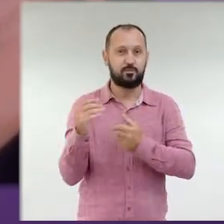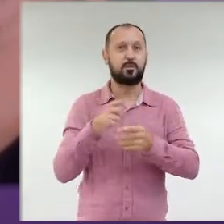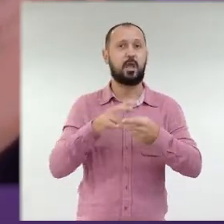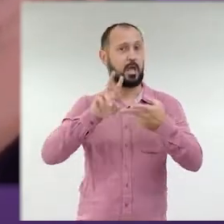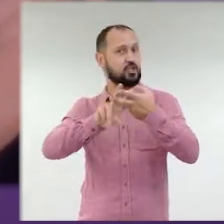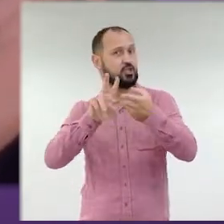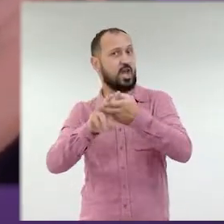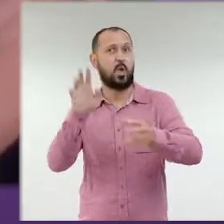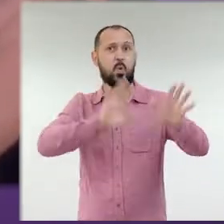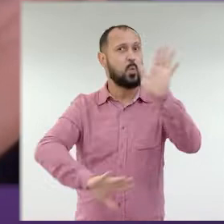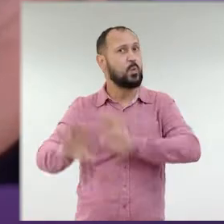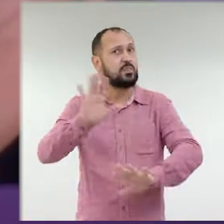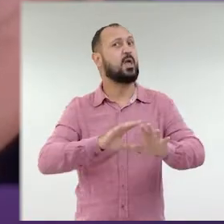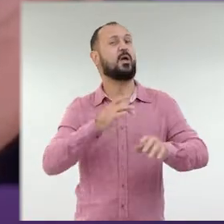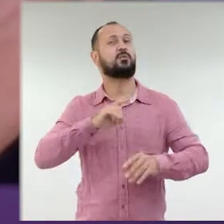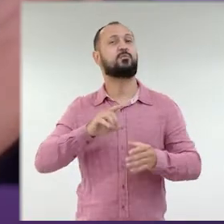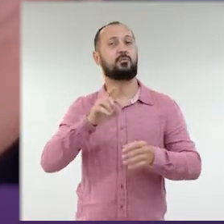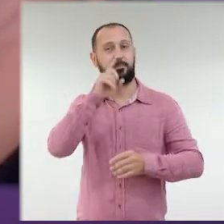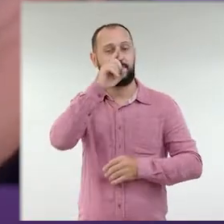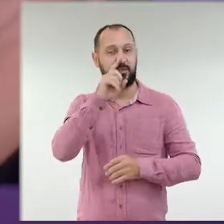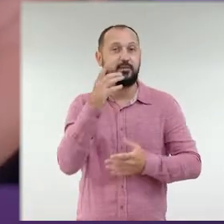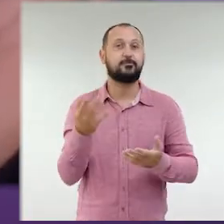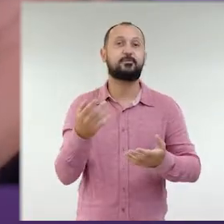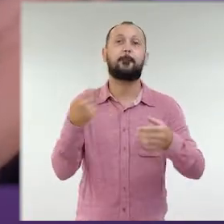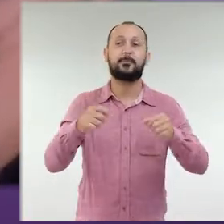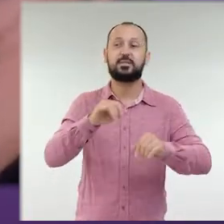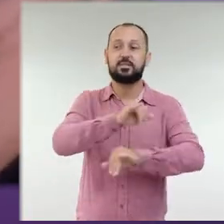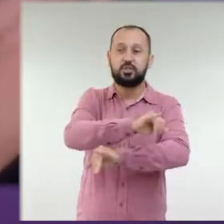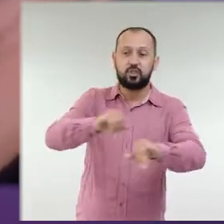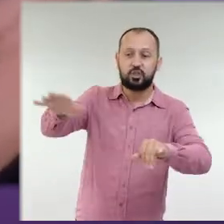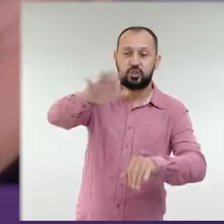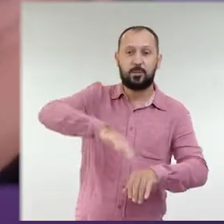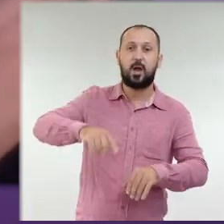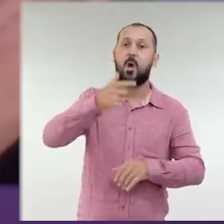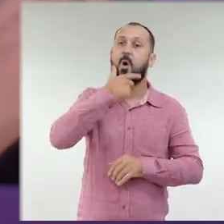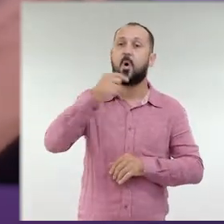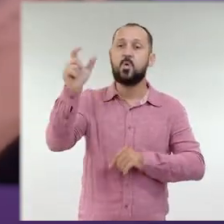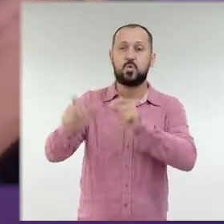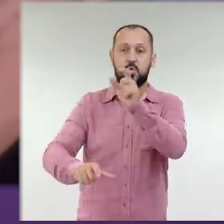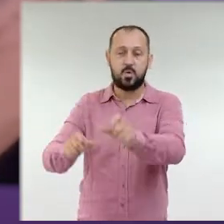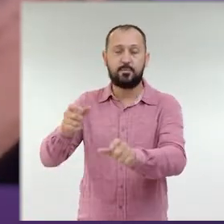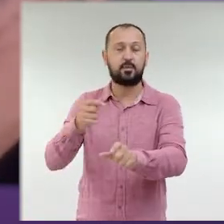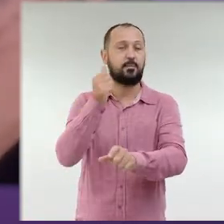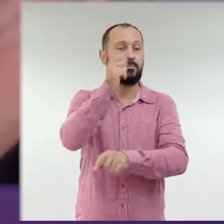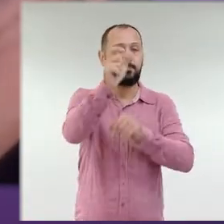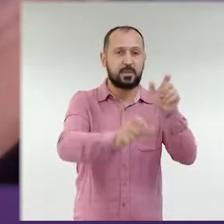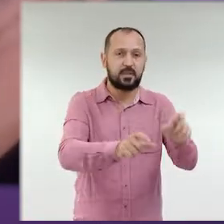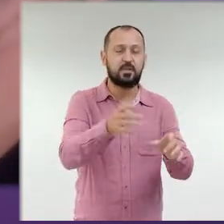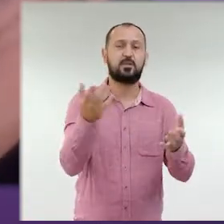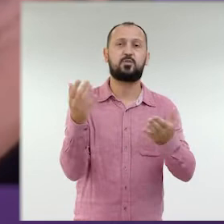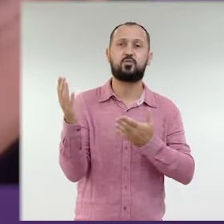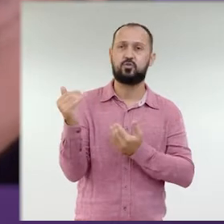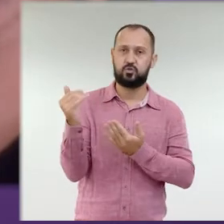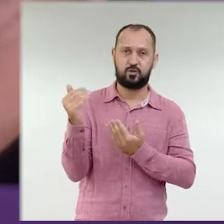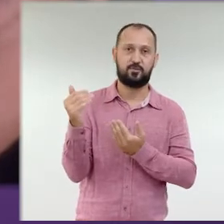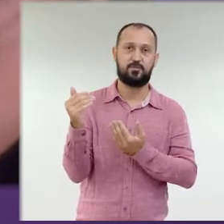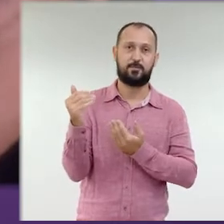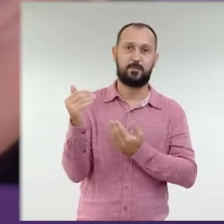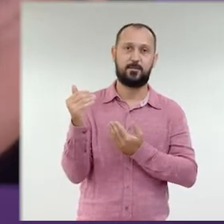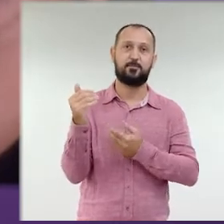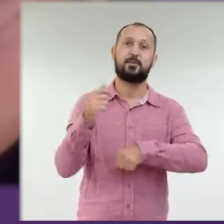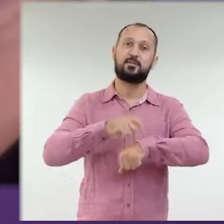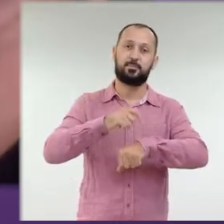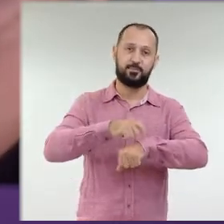bem, hashtag é cilada. E a gente precisa alertar meninos e meninas, estudantes,